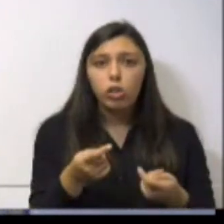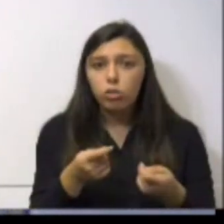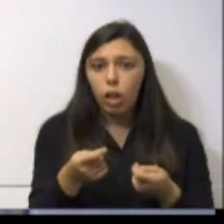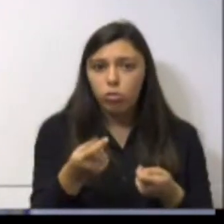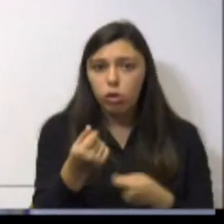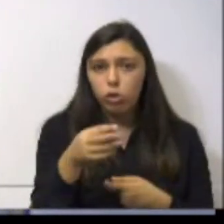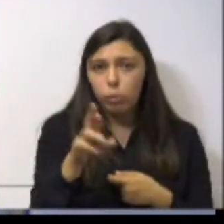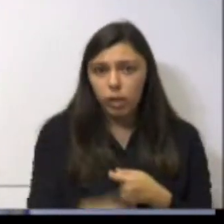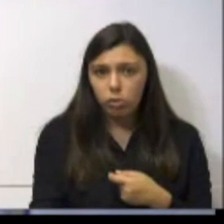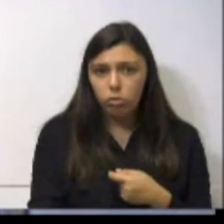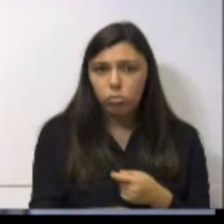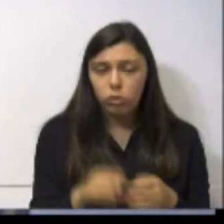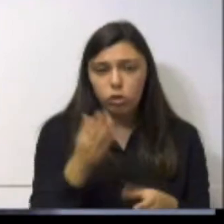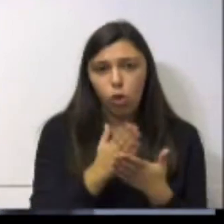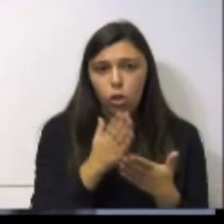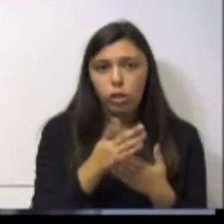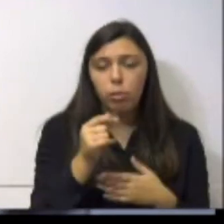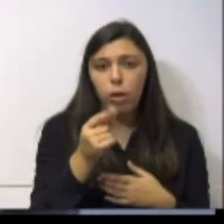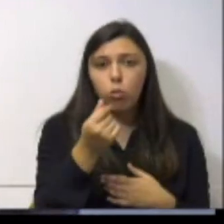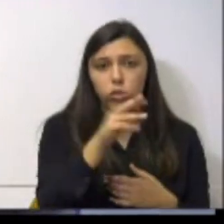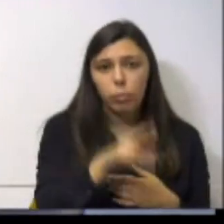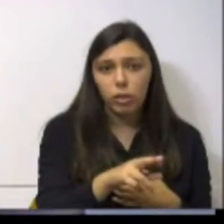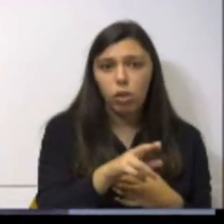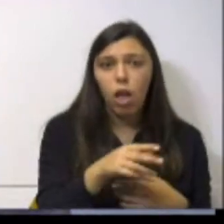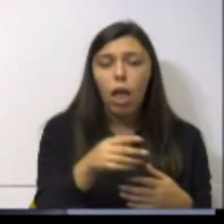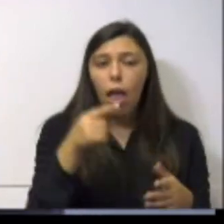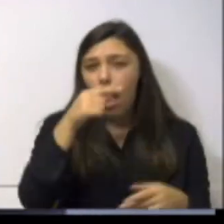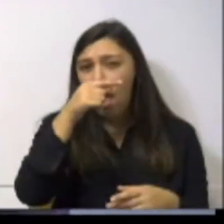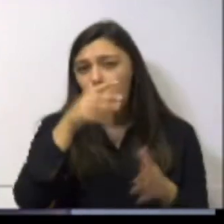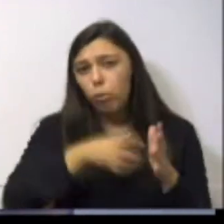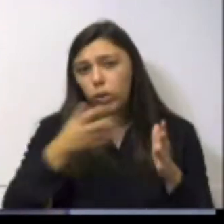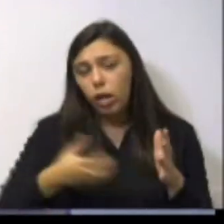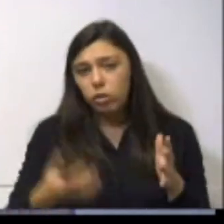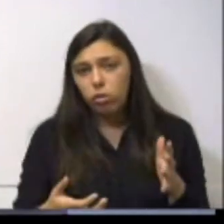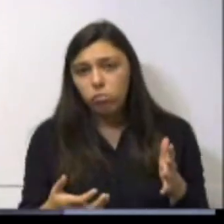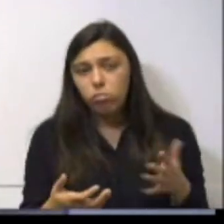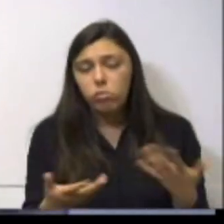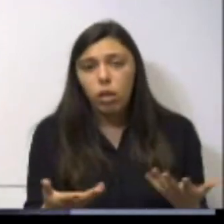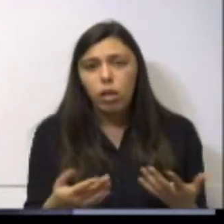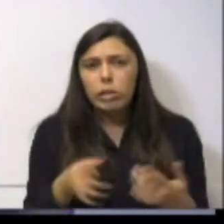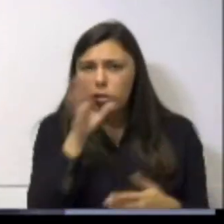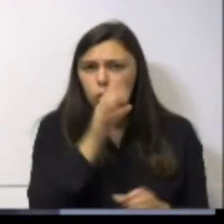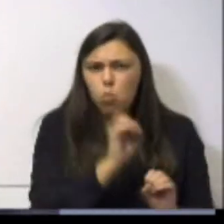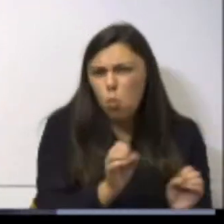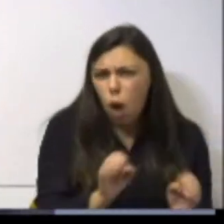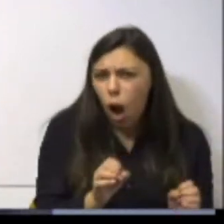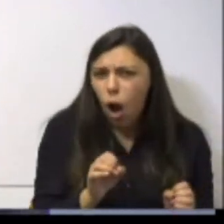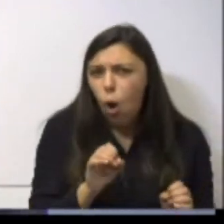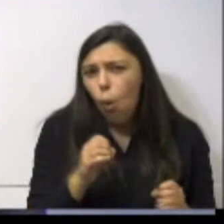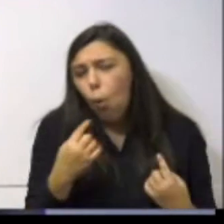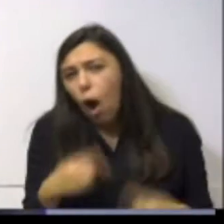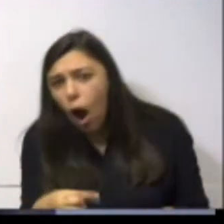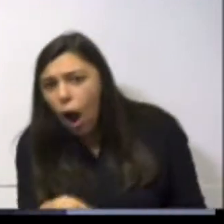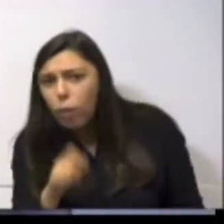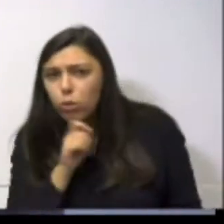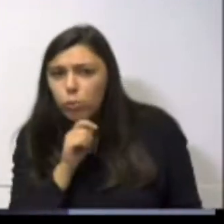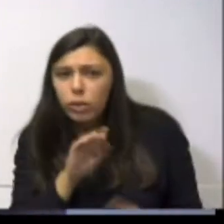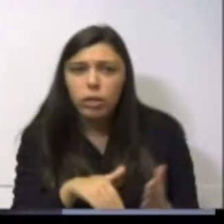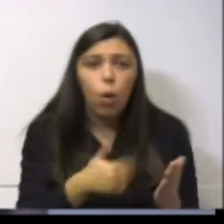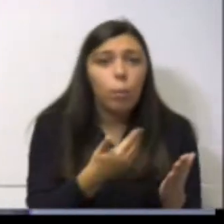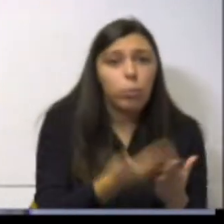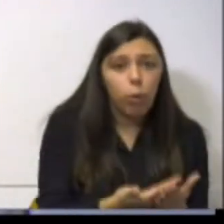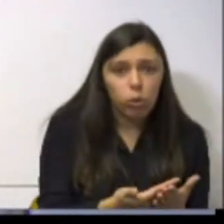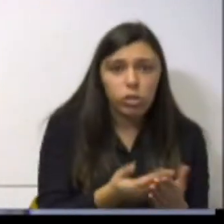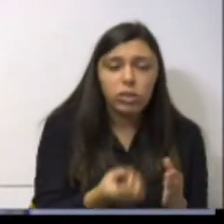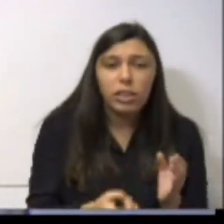que vêm da União Europeia dentro das escolas e no orçamento é complexa. Se não haverá a possibilidade e se não haverá essa proposta de